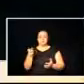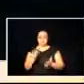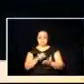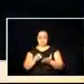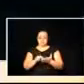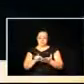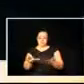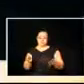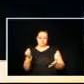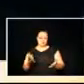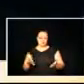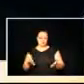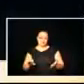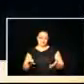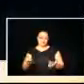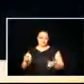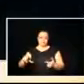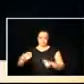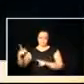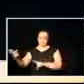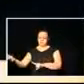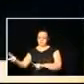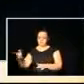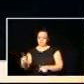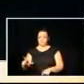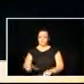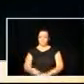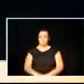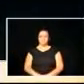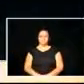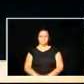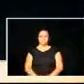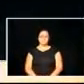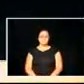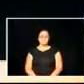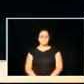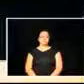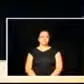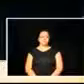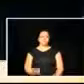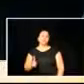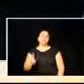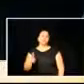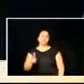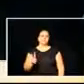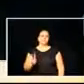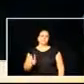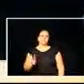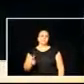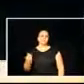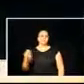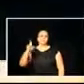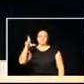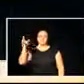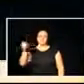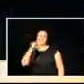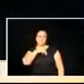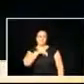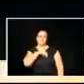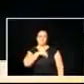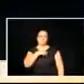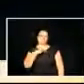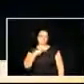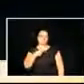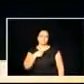para que seja aprovado. Então eram essas minhas considerações. Sempre que tiver um aumento aos funcionários, espero que venha logo também dos funcionários da